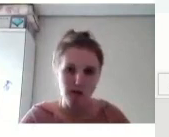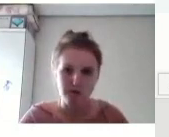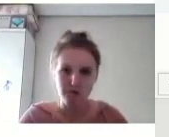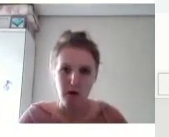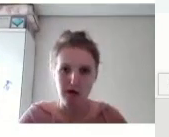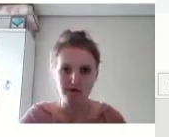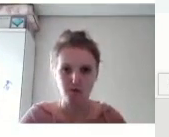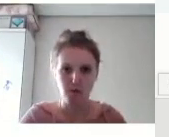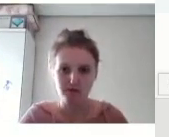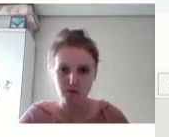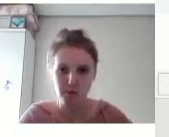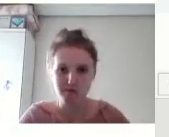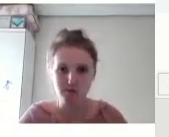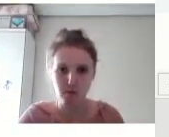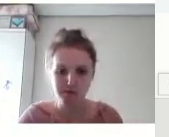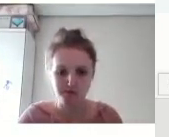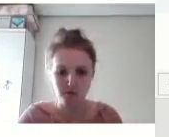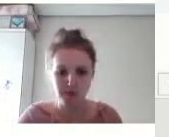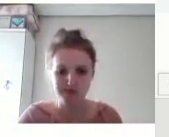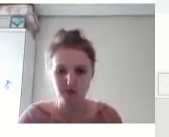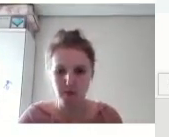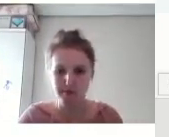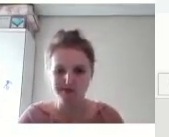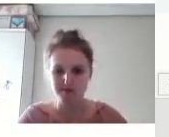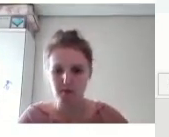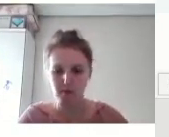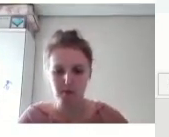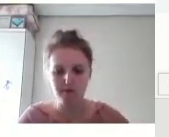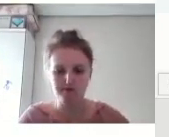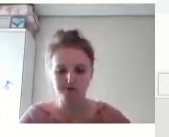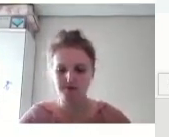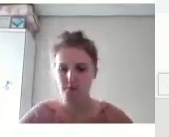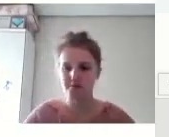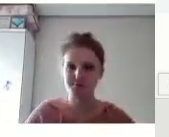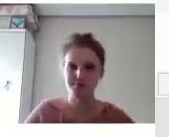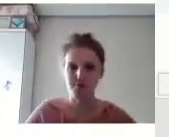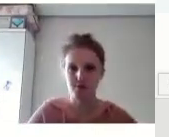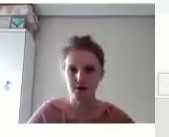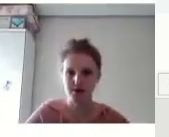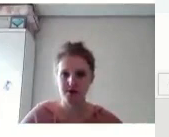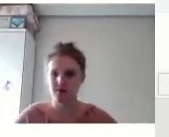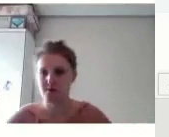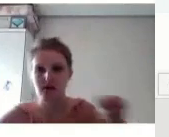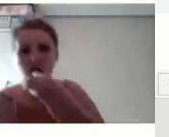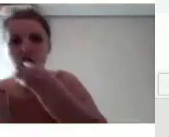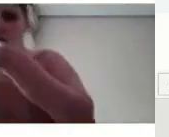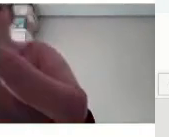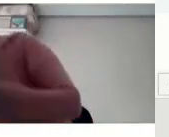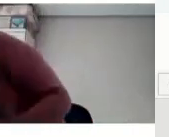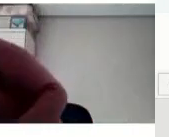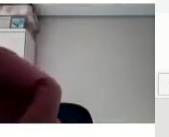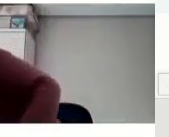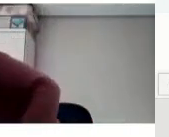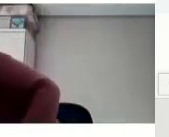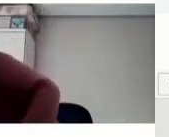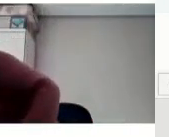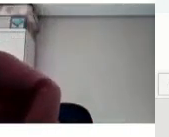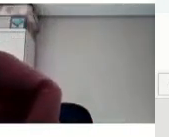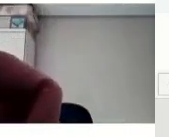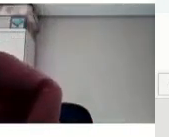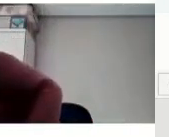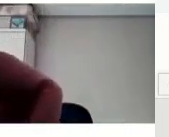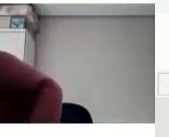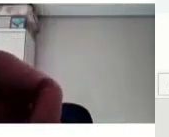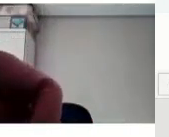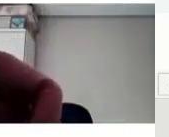Mas, como eu estava falando, π e φ são campos independentes. Quando eu for fazer a variação do primeiro termo, que é o termo do produto, né, então primeiro